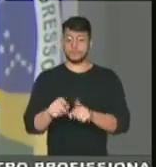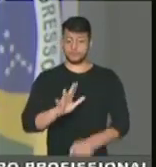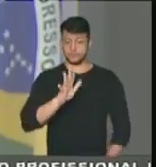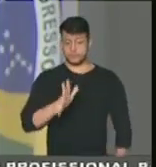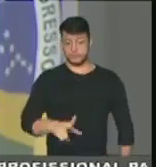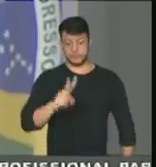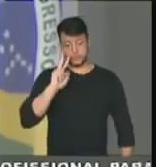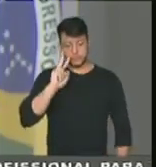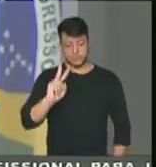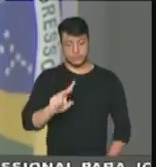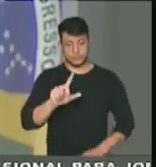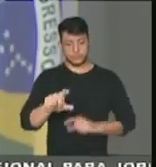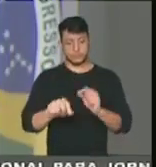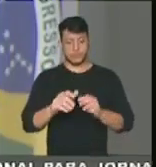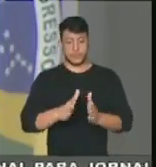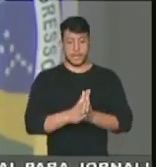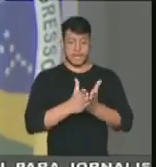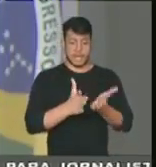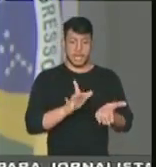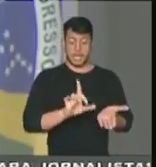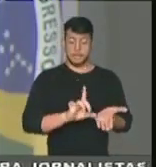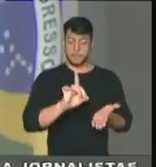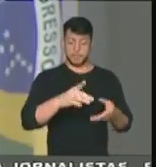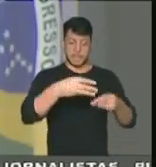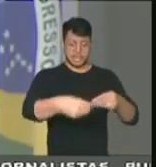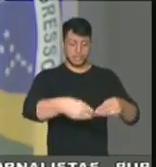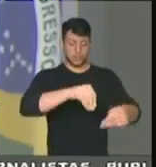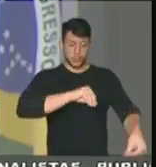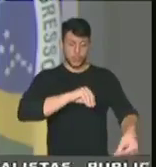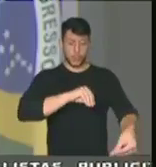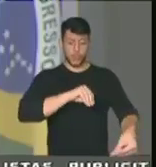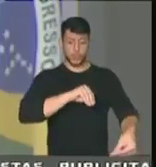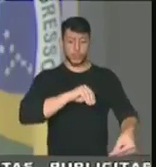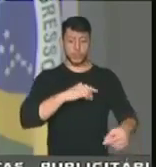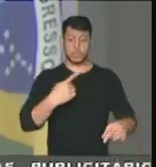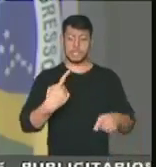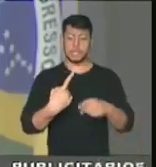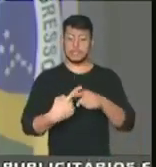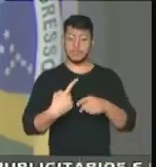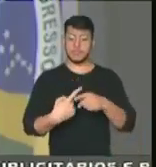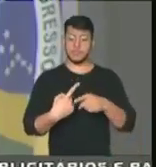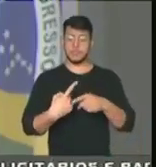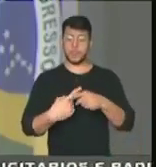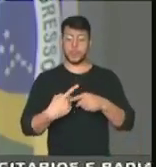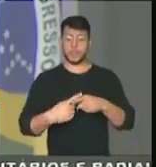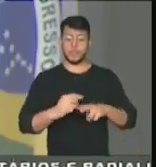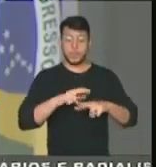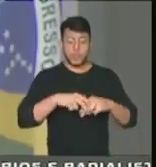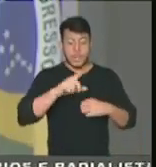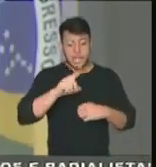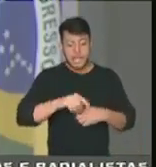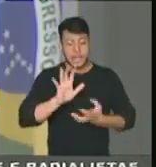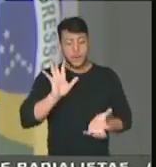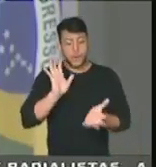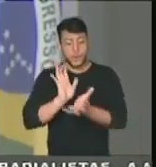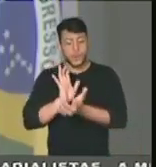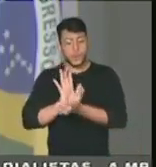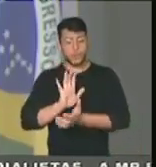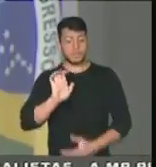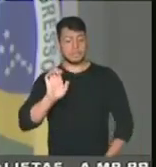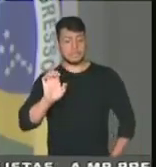a bíblia sagrada também em manifestações da esquerda